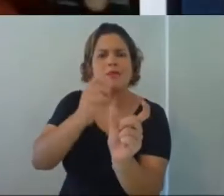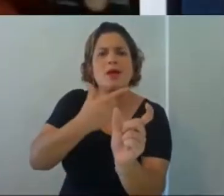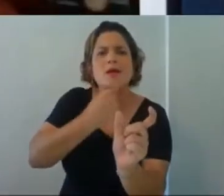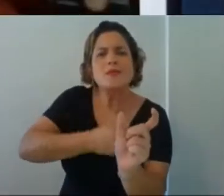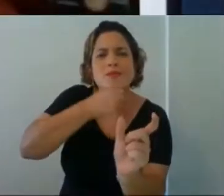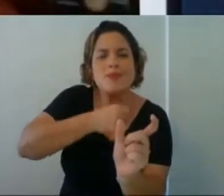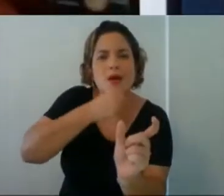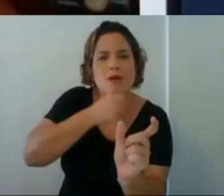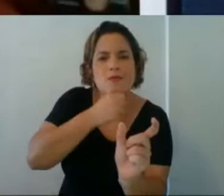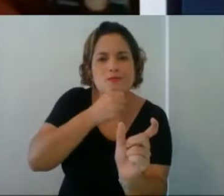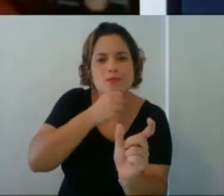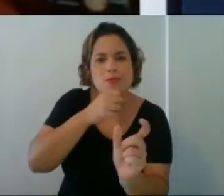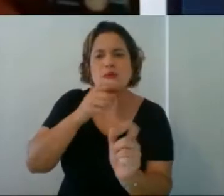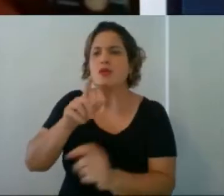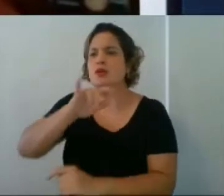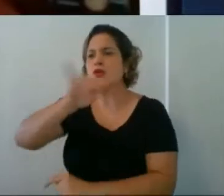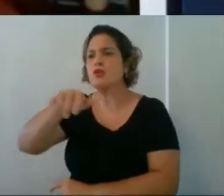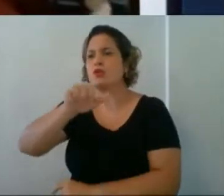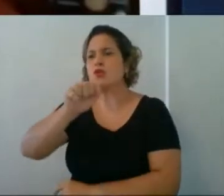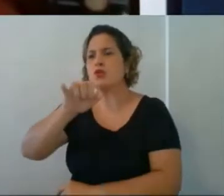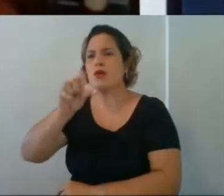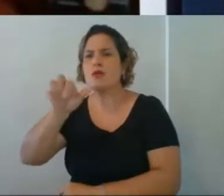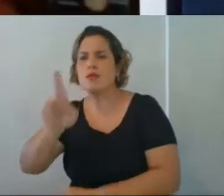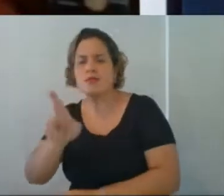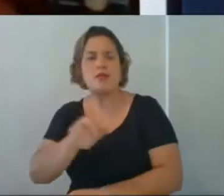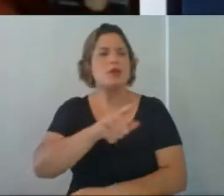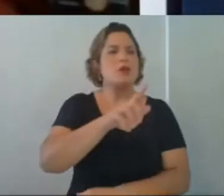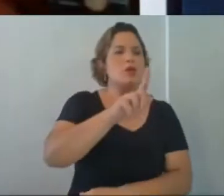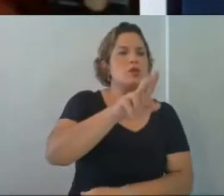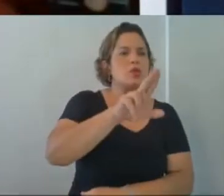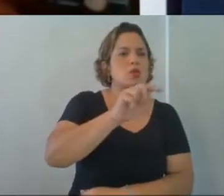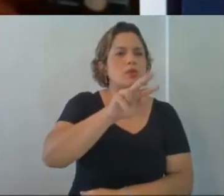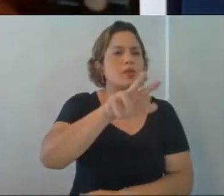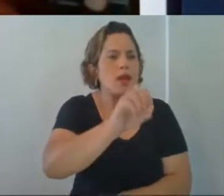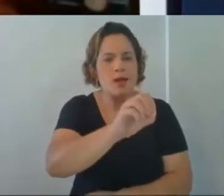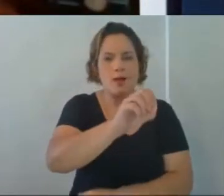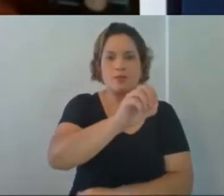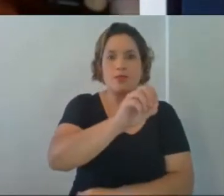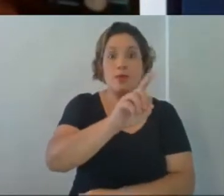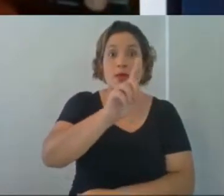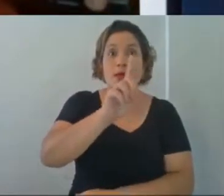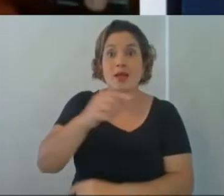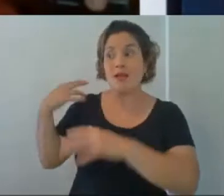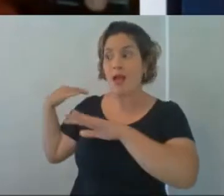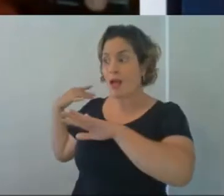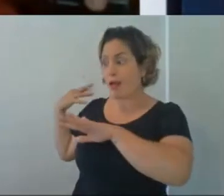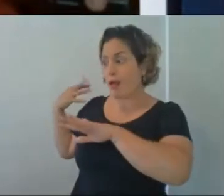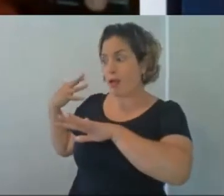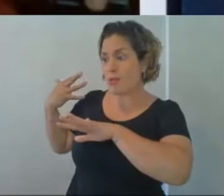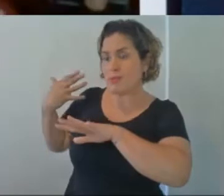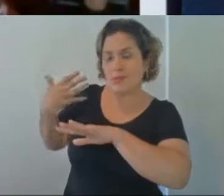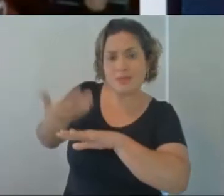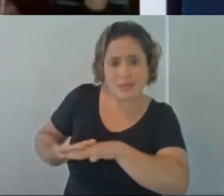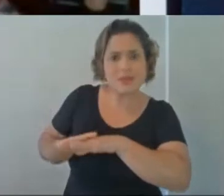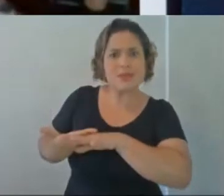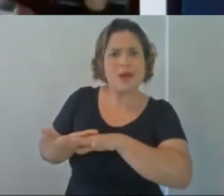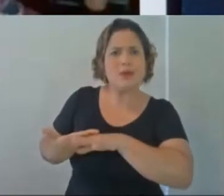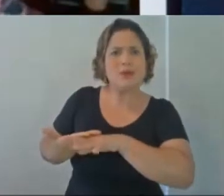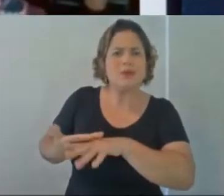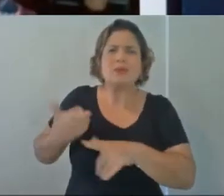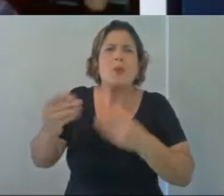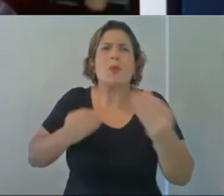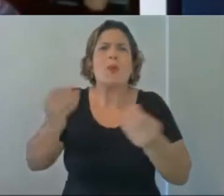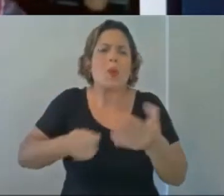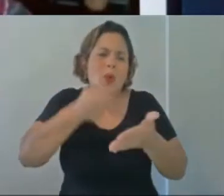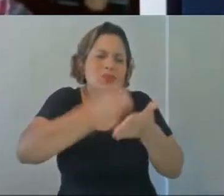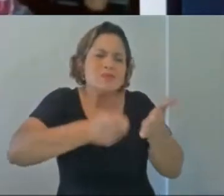avô, né, de Jaider Eisbel, um avô de Gustavo Caboclo, é um ancestral remoto, um ancestral que a gente